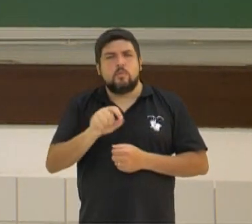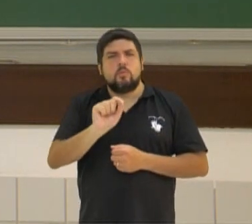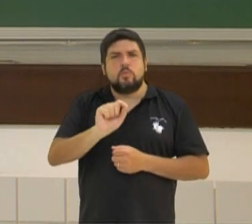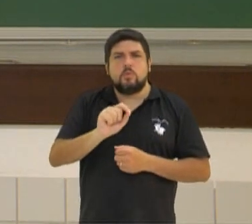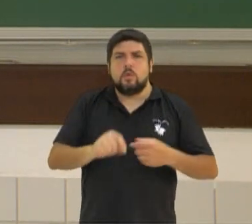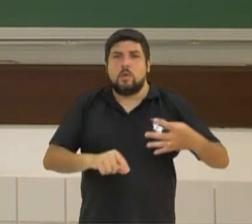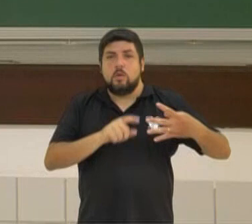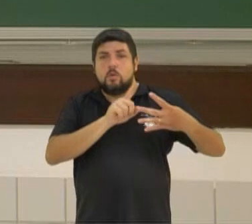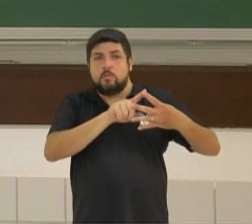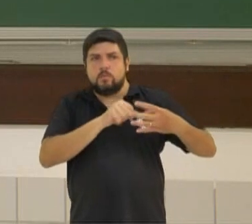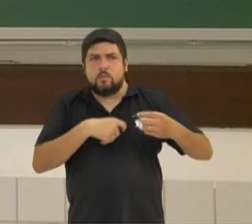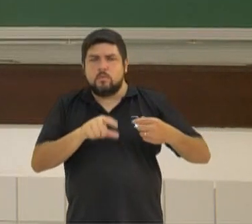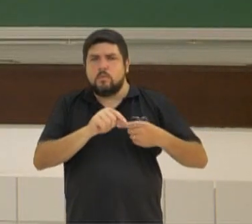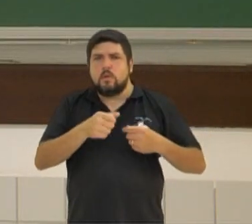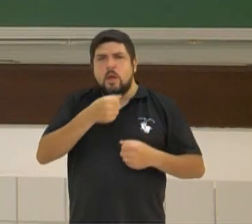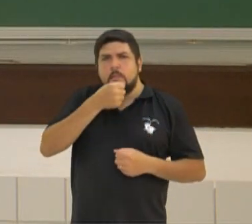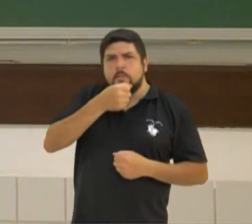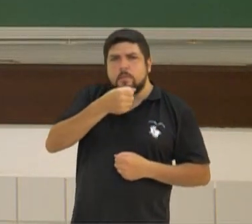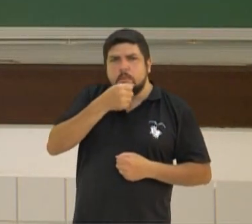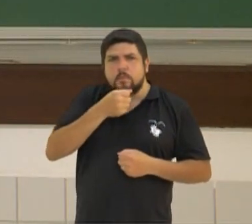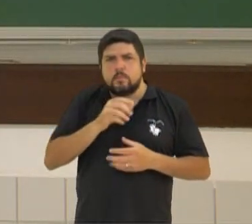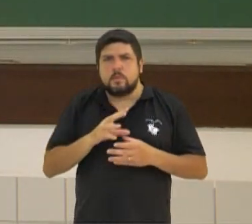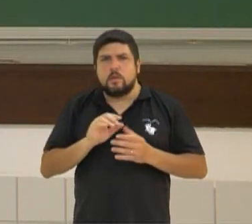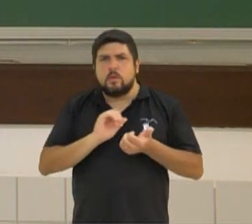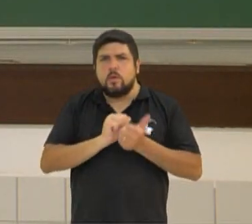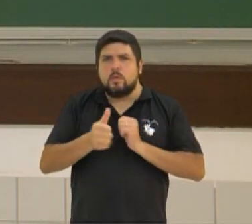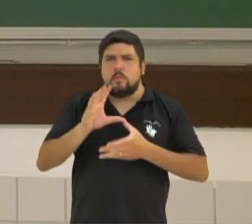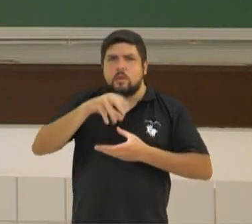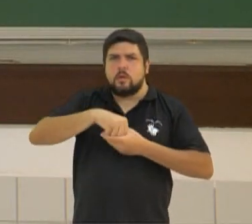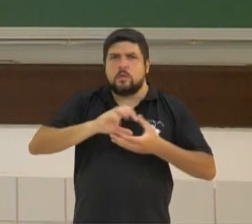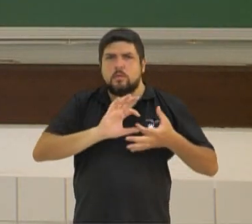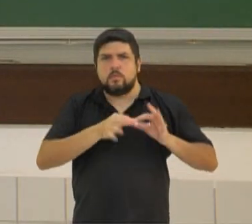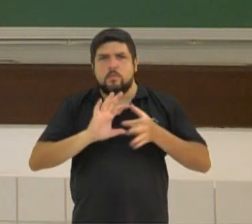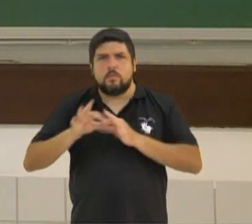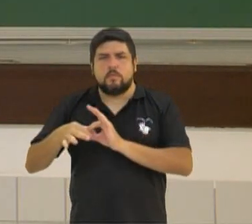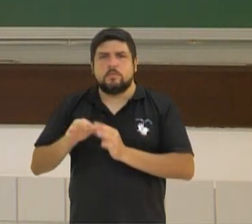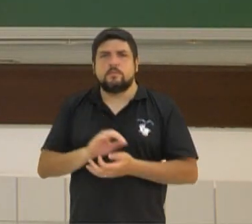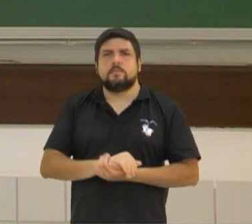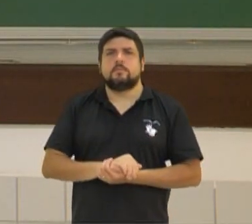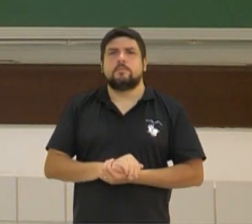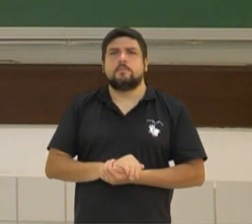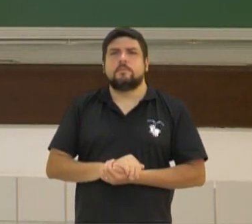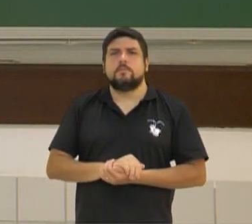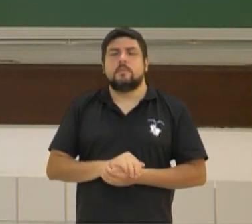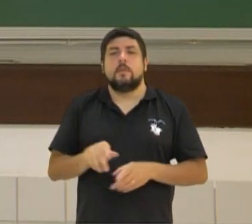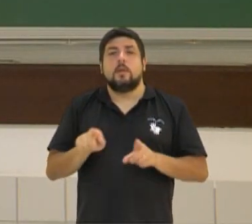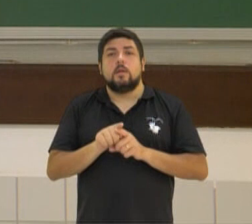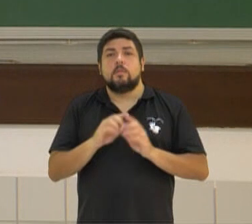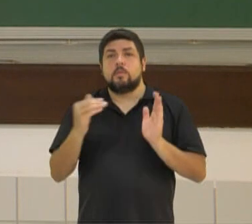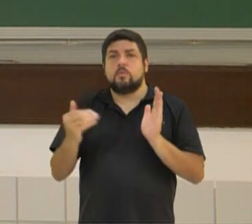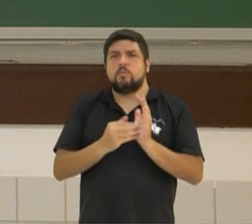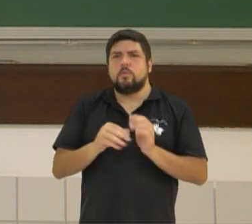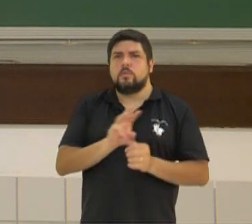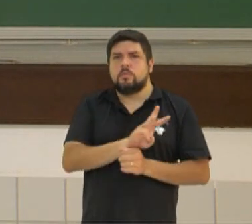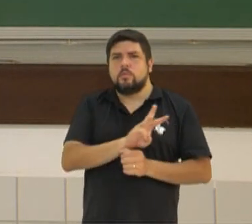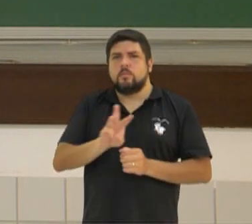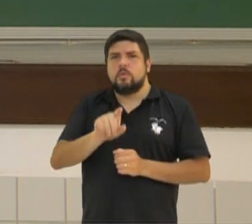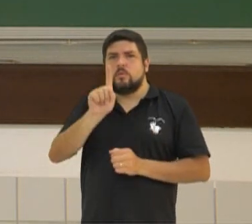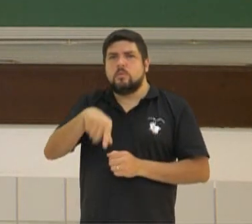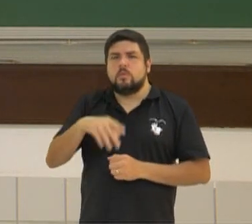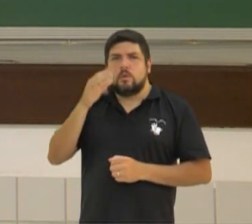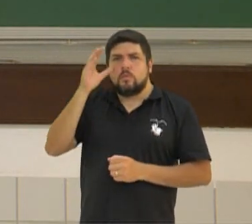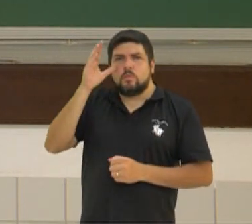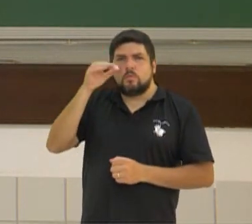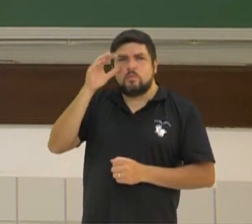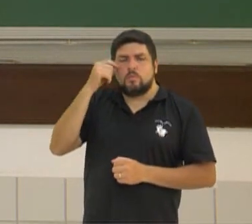fala sobre os esportes presentes nas Olimpíadas. Dentro do quadro Saiba Mais. E as curiosidades aqui também é muito interessante, você está vendo que